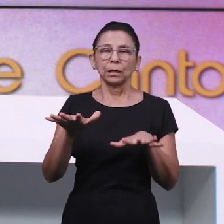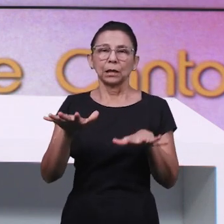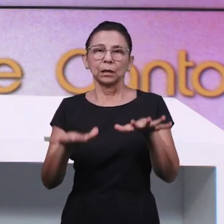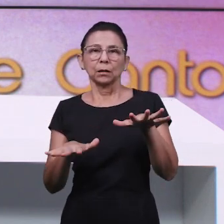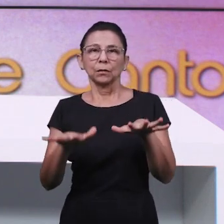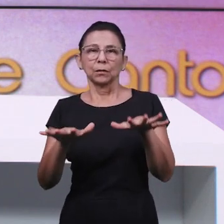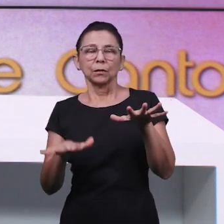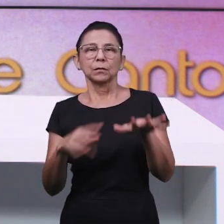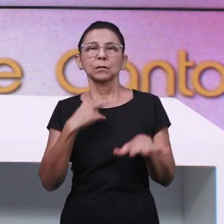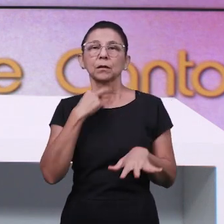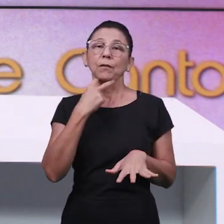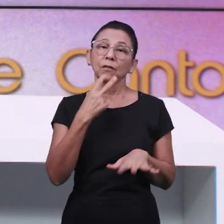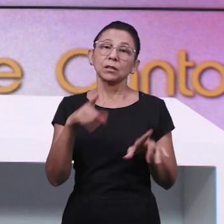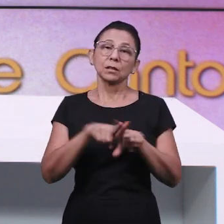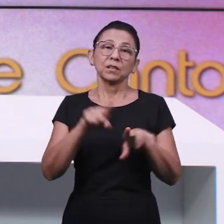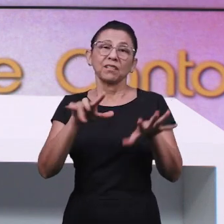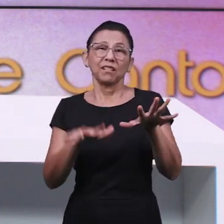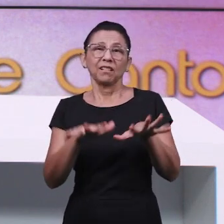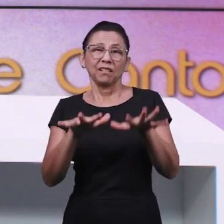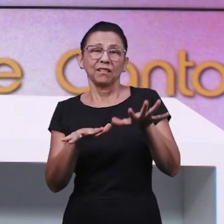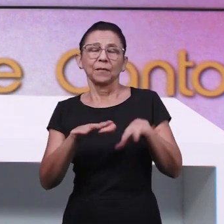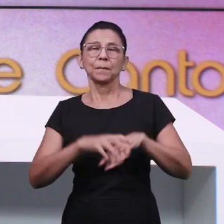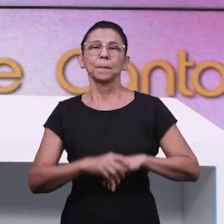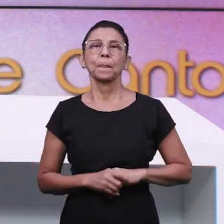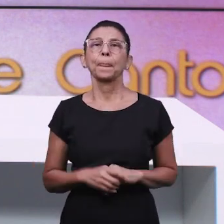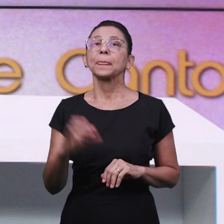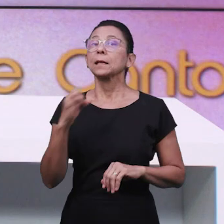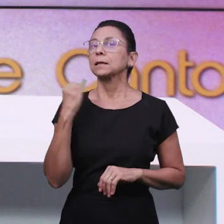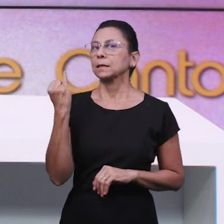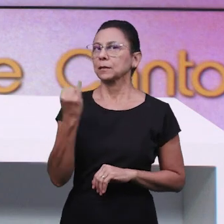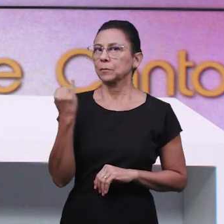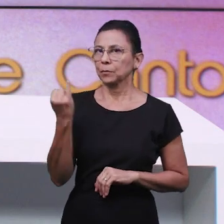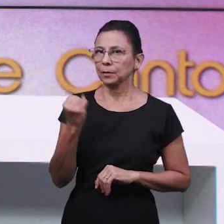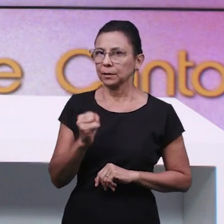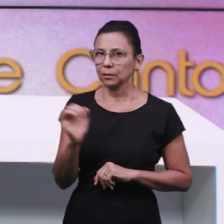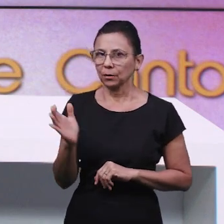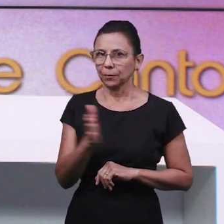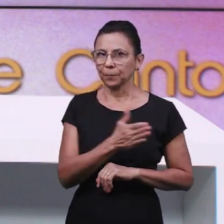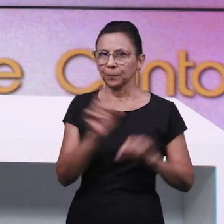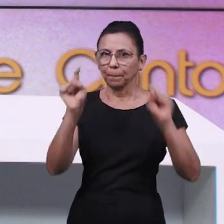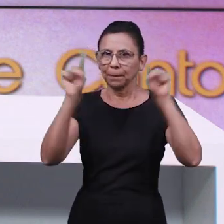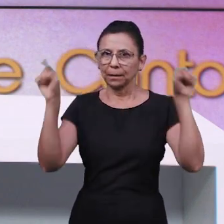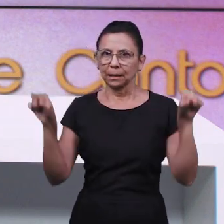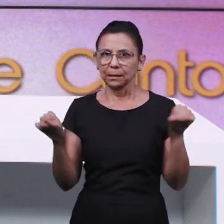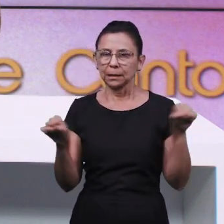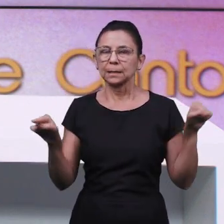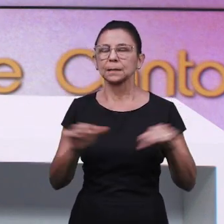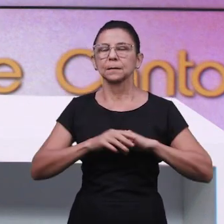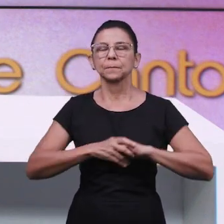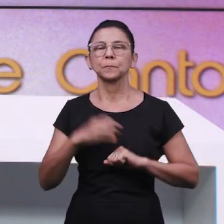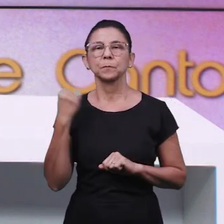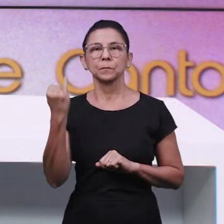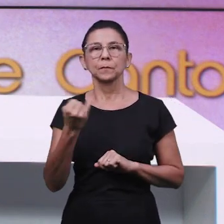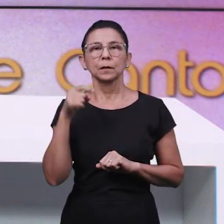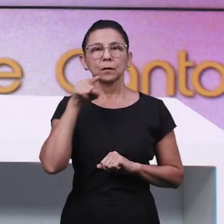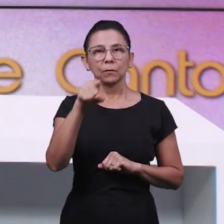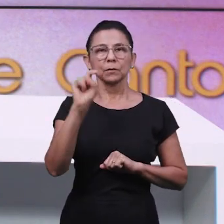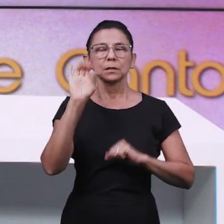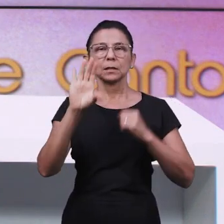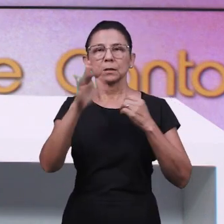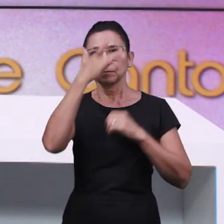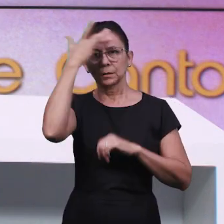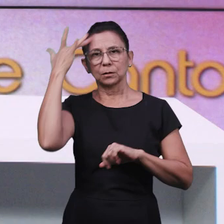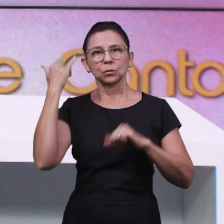vocal, consequentemente. Por isso é muito importante, e aqui eu vou abrir um parêntese, é muito importante que você,